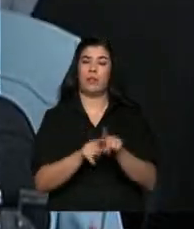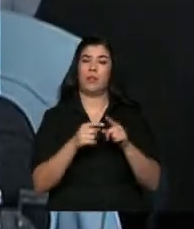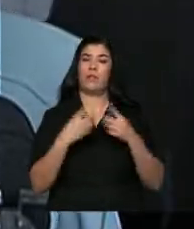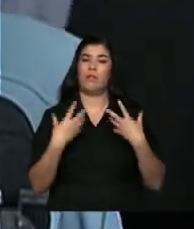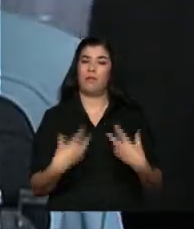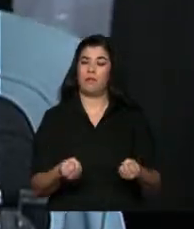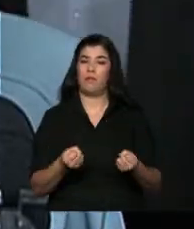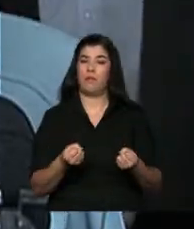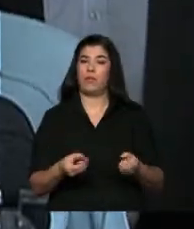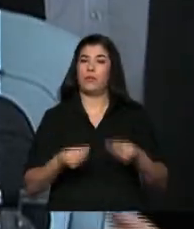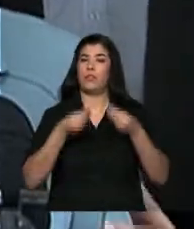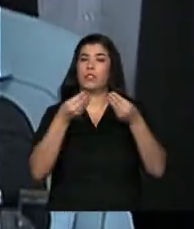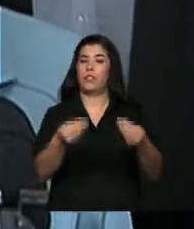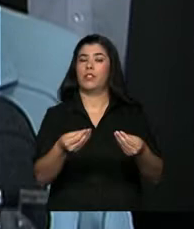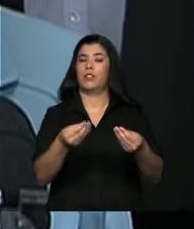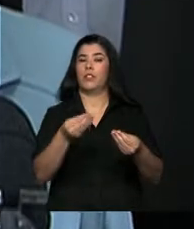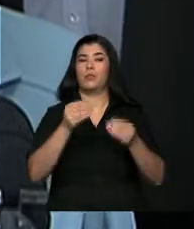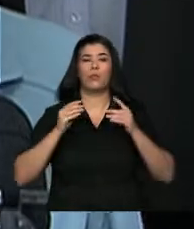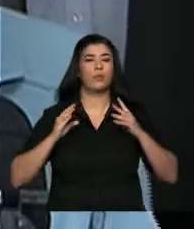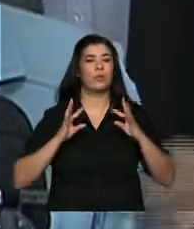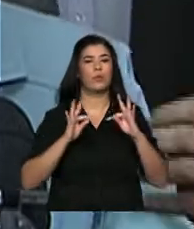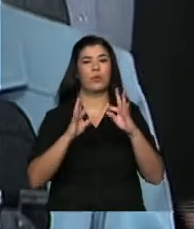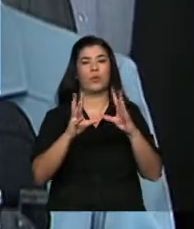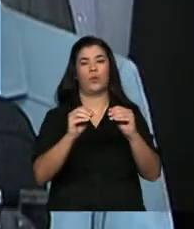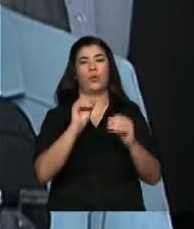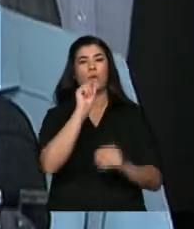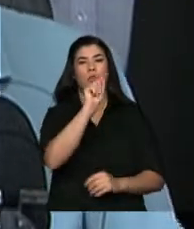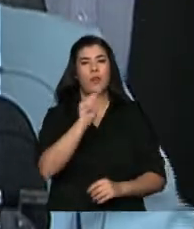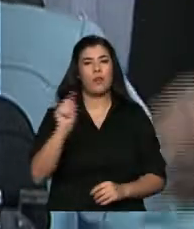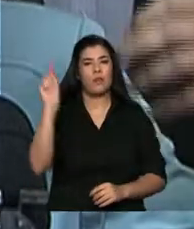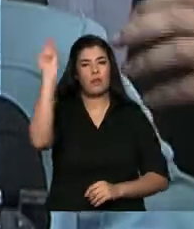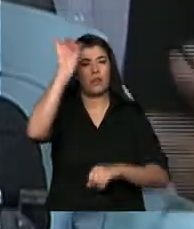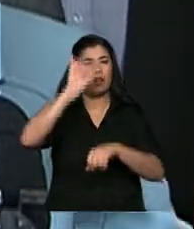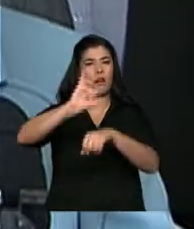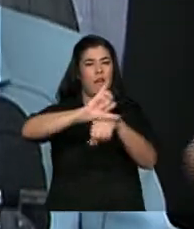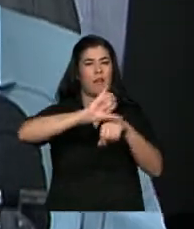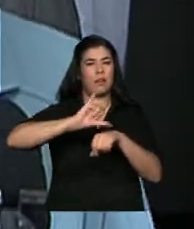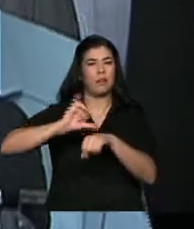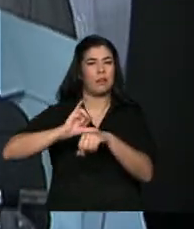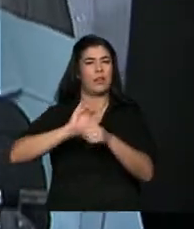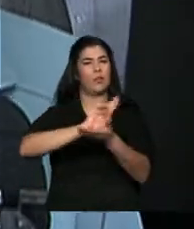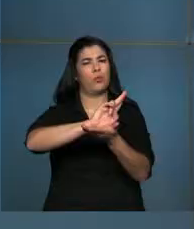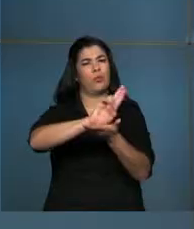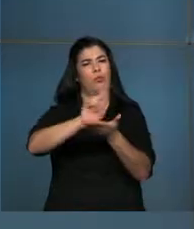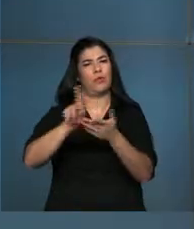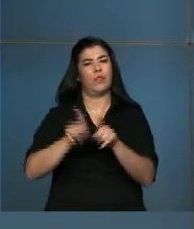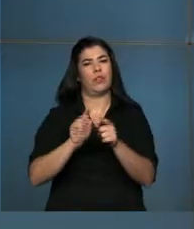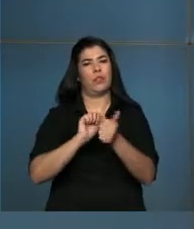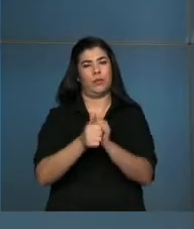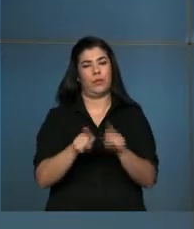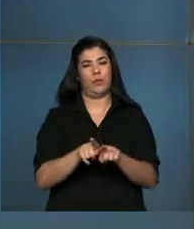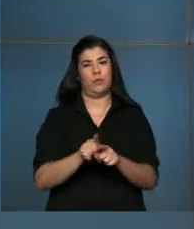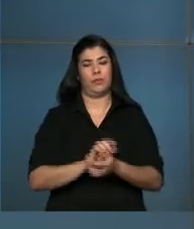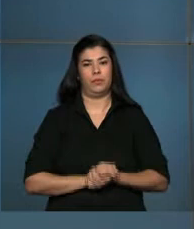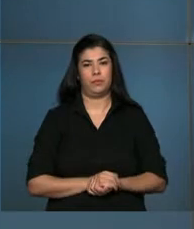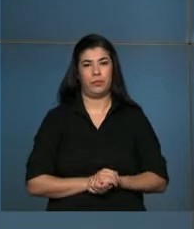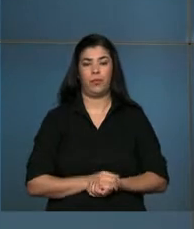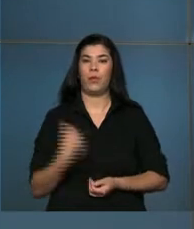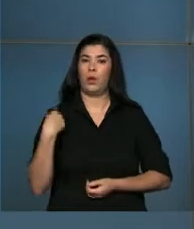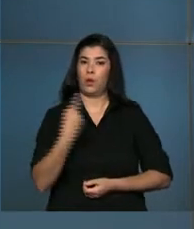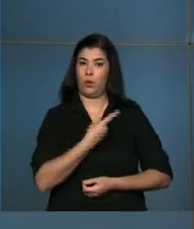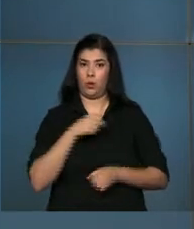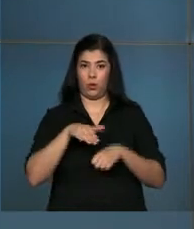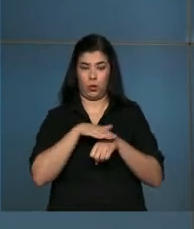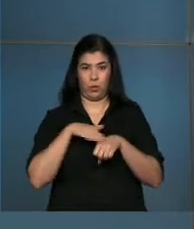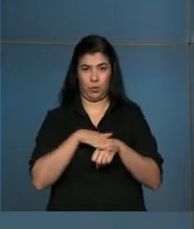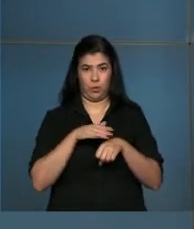vamos deixar um legado para todas as federações dos diferentes esportes. A gente conversou com o